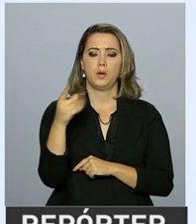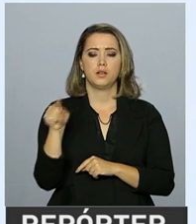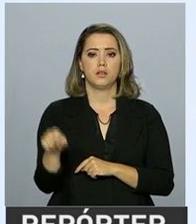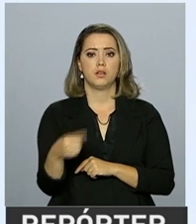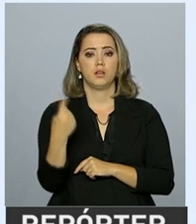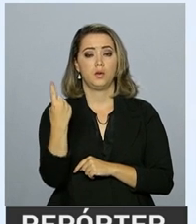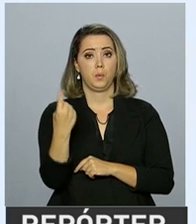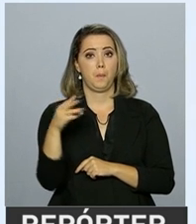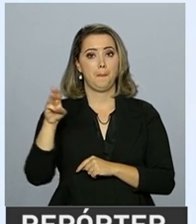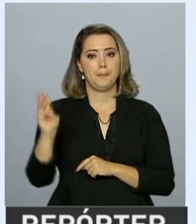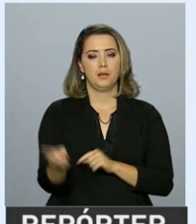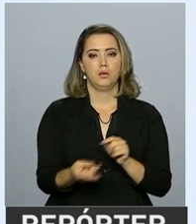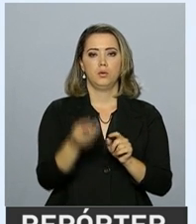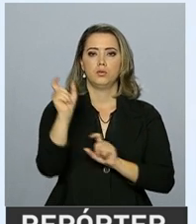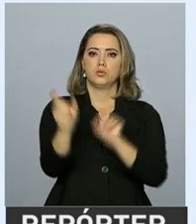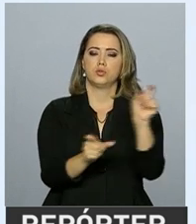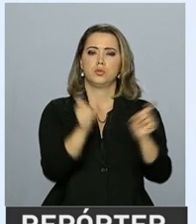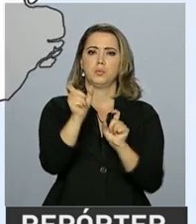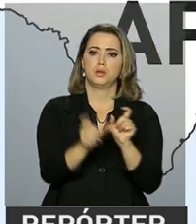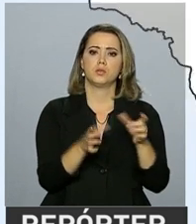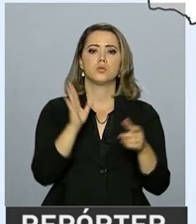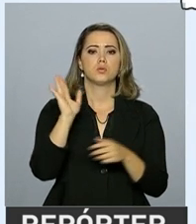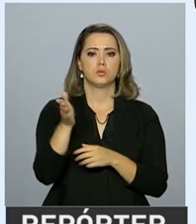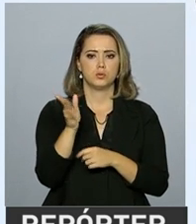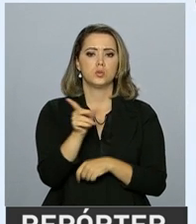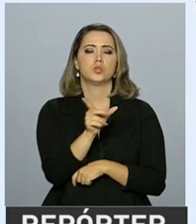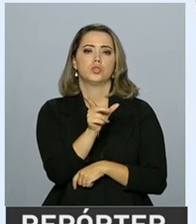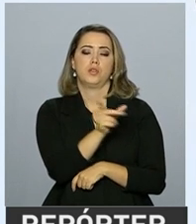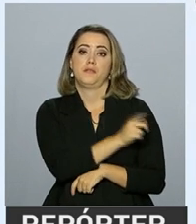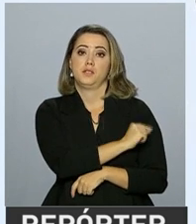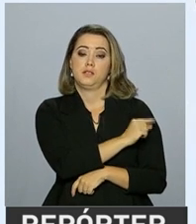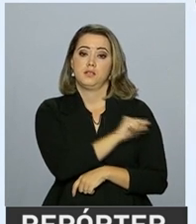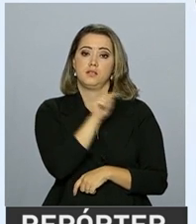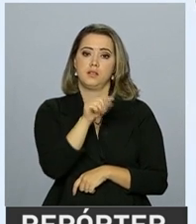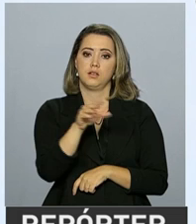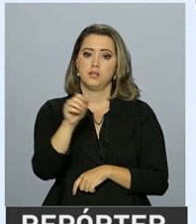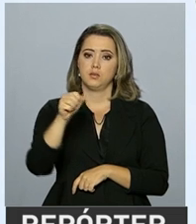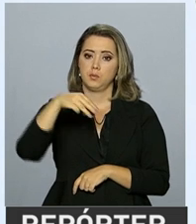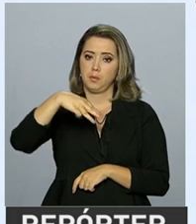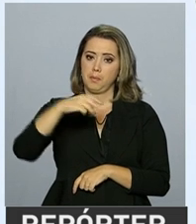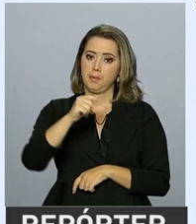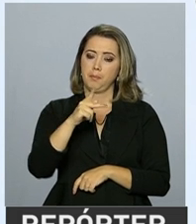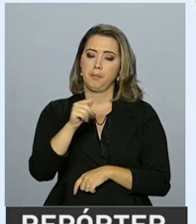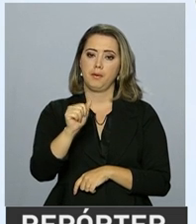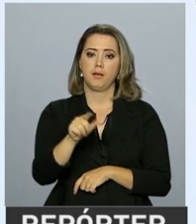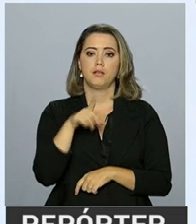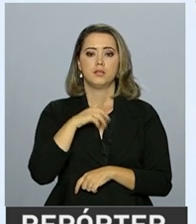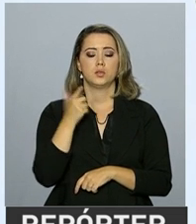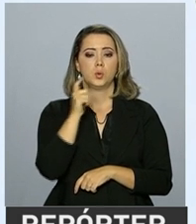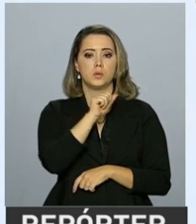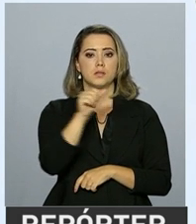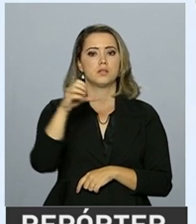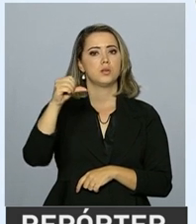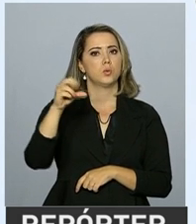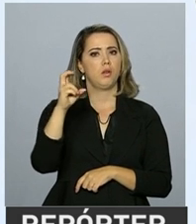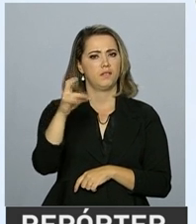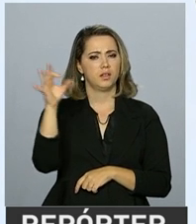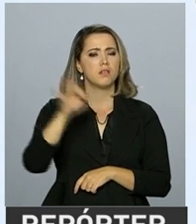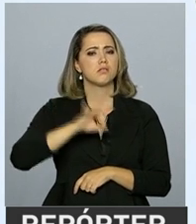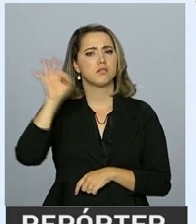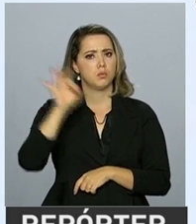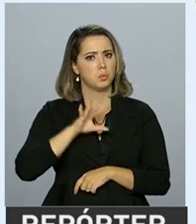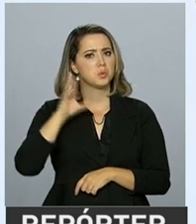41.300 mil pessoas do público alvo tinham sido vacinadas o Amapá era o único estado a atingir a meta com